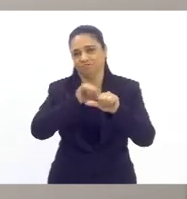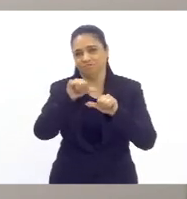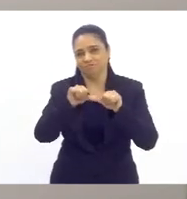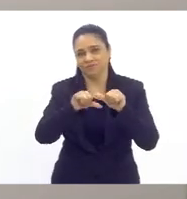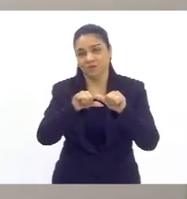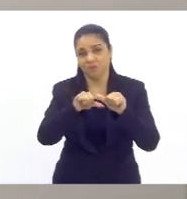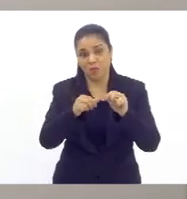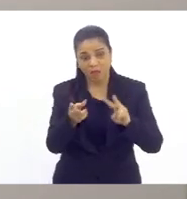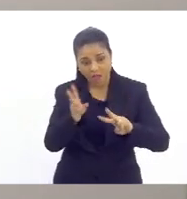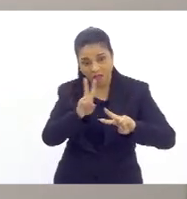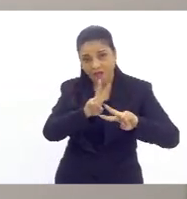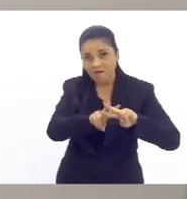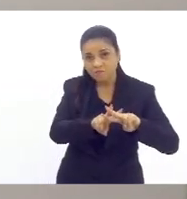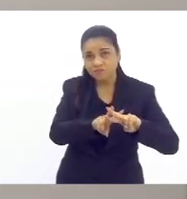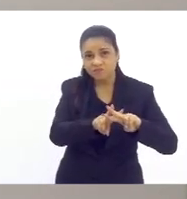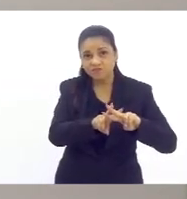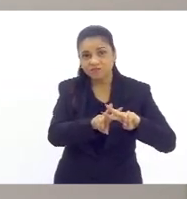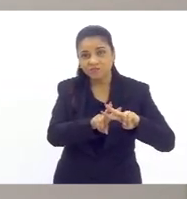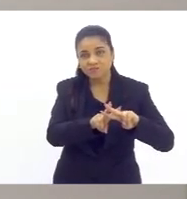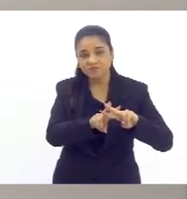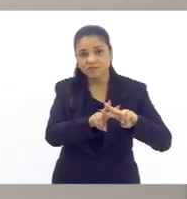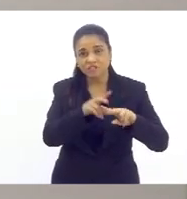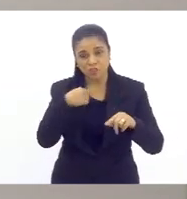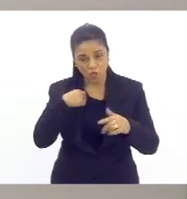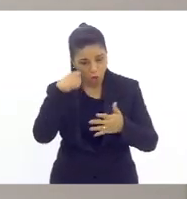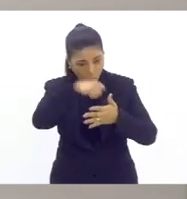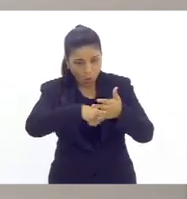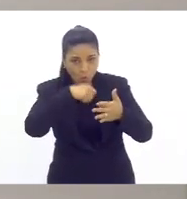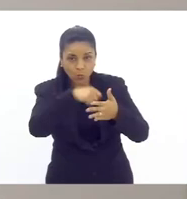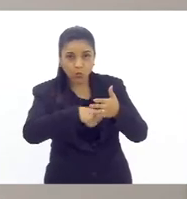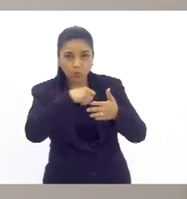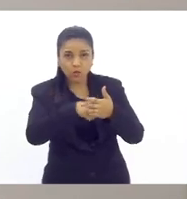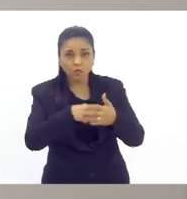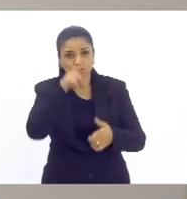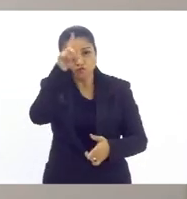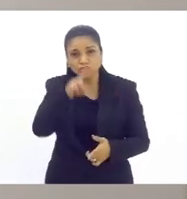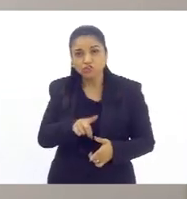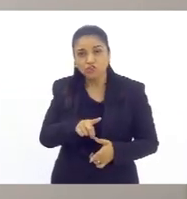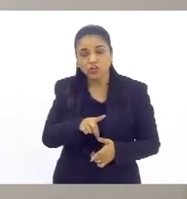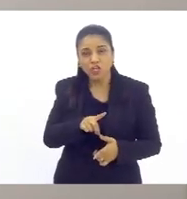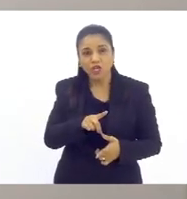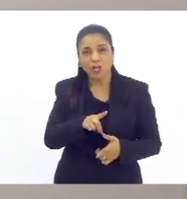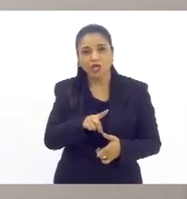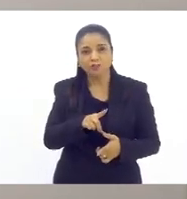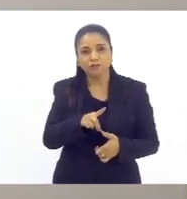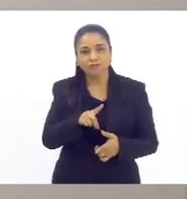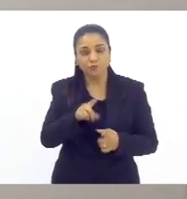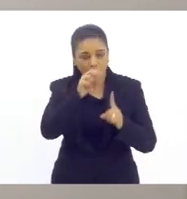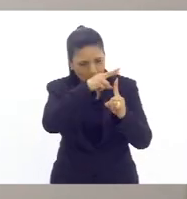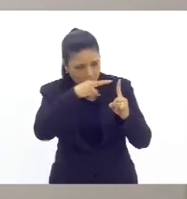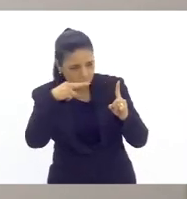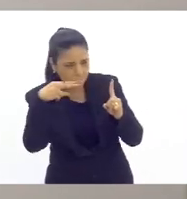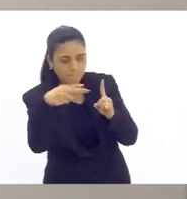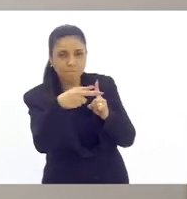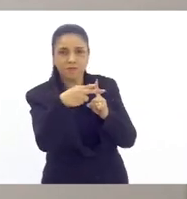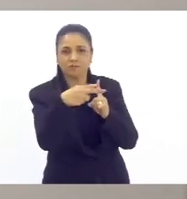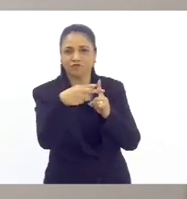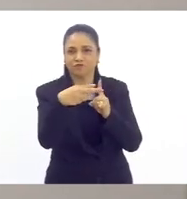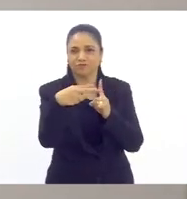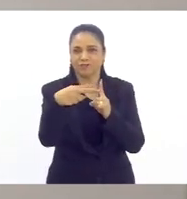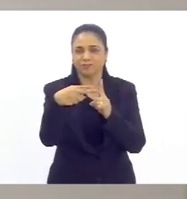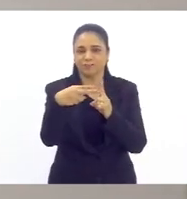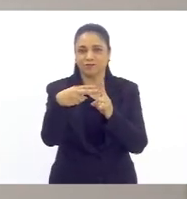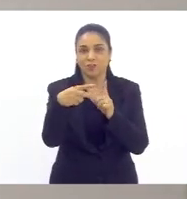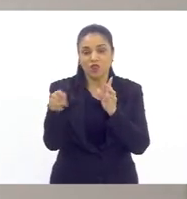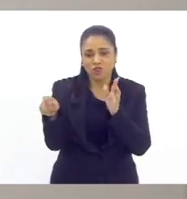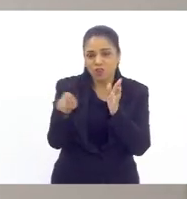aprisionamento porque essa lei ela é nós que lutamos tanto pelos direitos numa lógica numa perspectiva interseccional a lei de